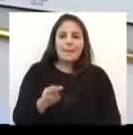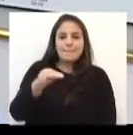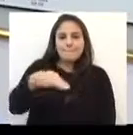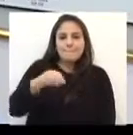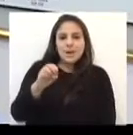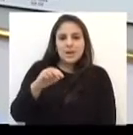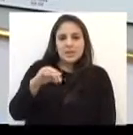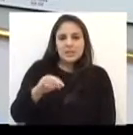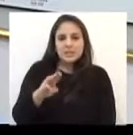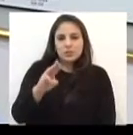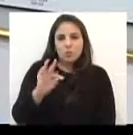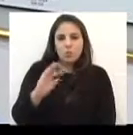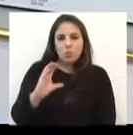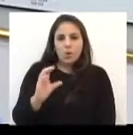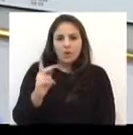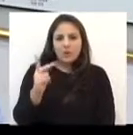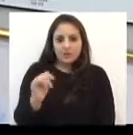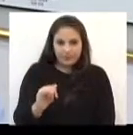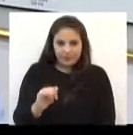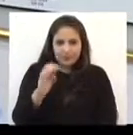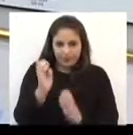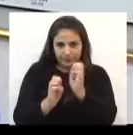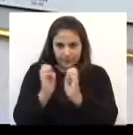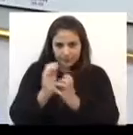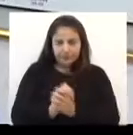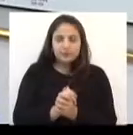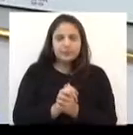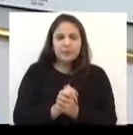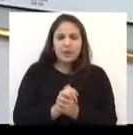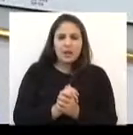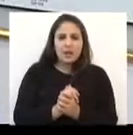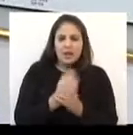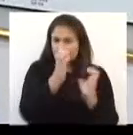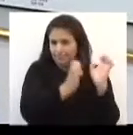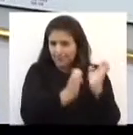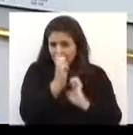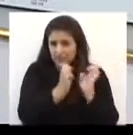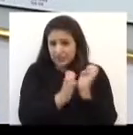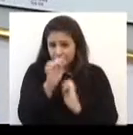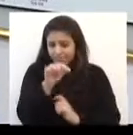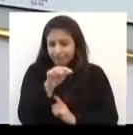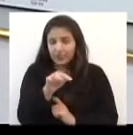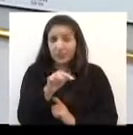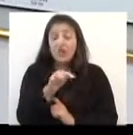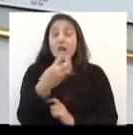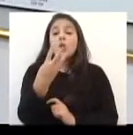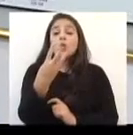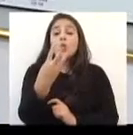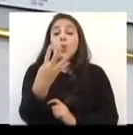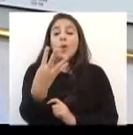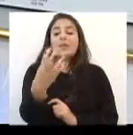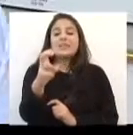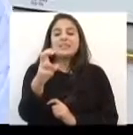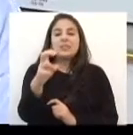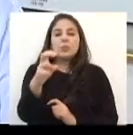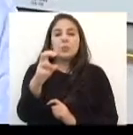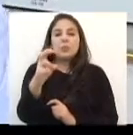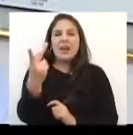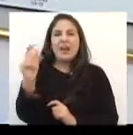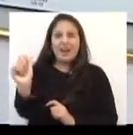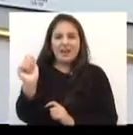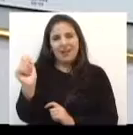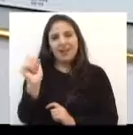3, 4 meses que você passou agora, a Manitowoc ali que ganhou 45 hectares de terra, ela